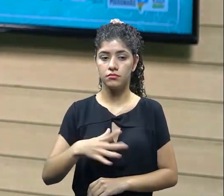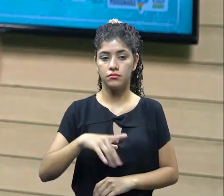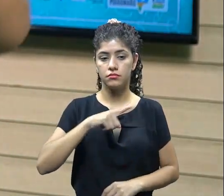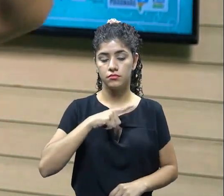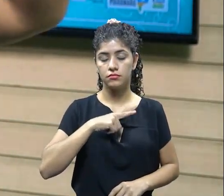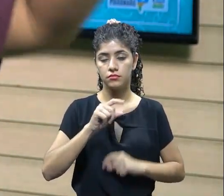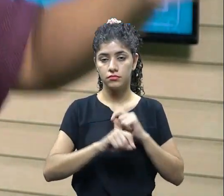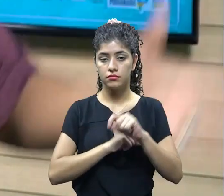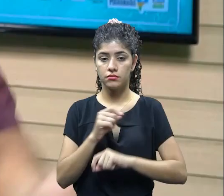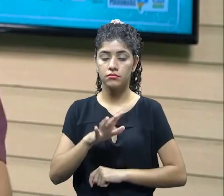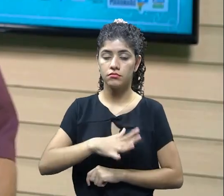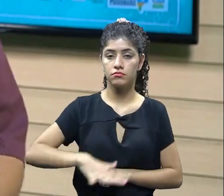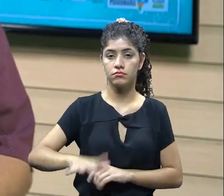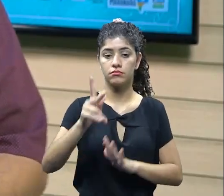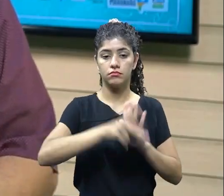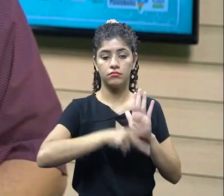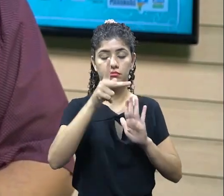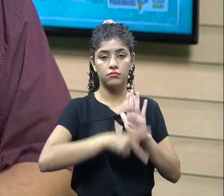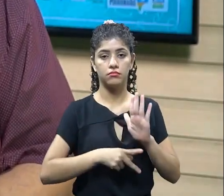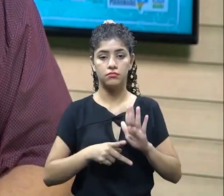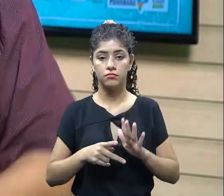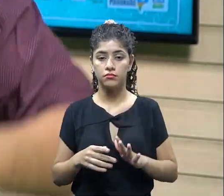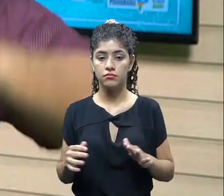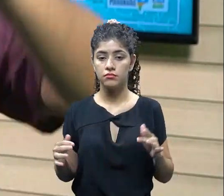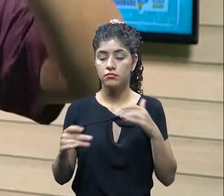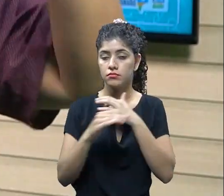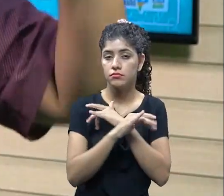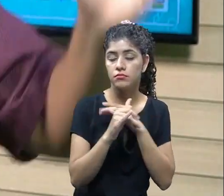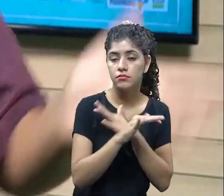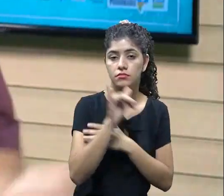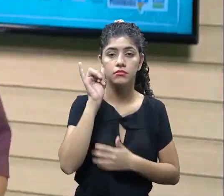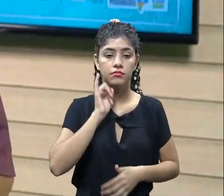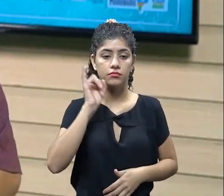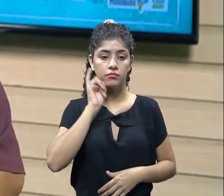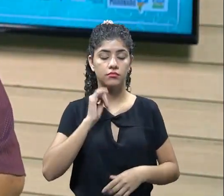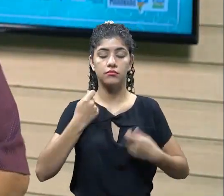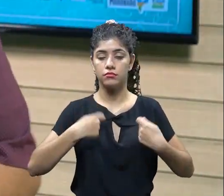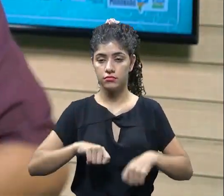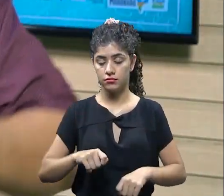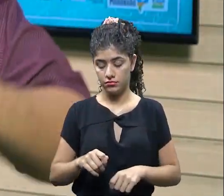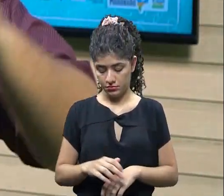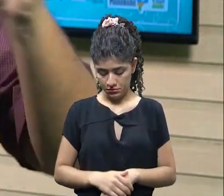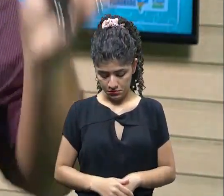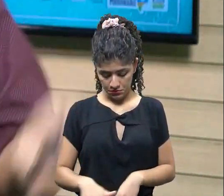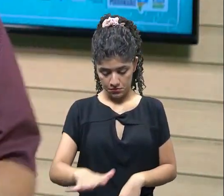um plano diretor, por exemplo, com relação à cidade, né? O plano diretor da cidade, ou seja,